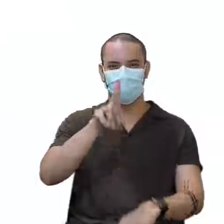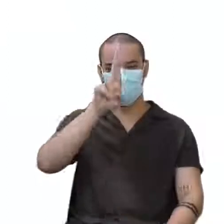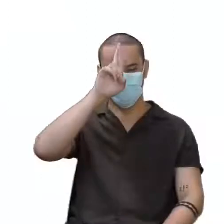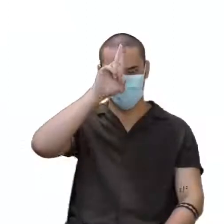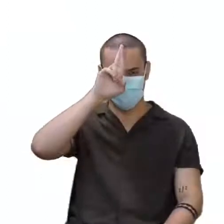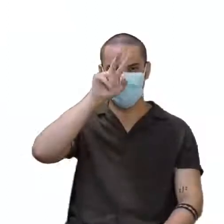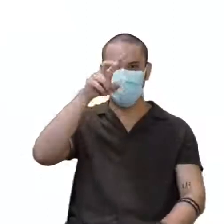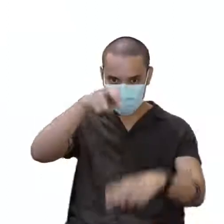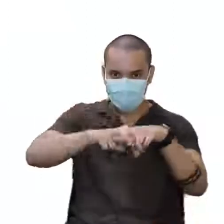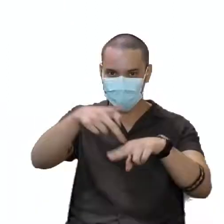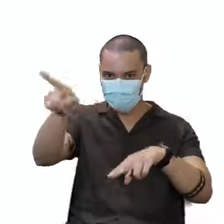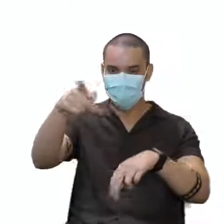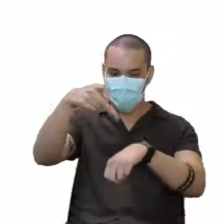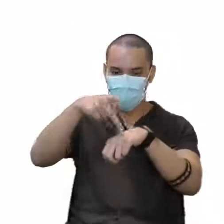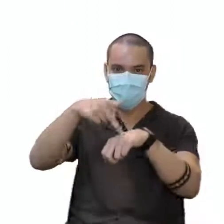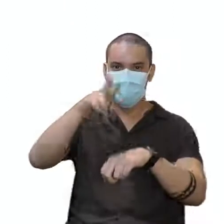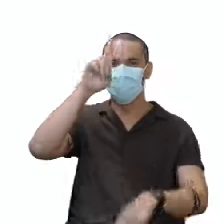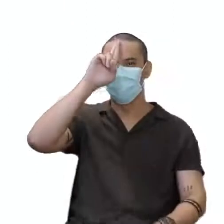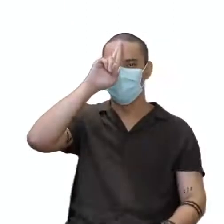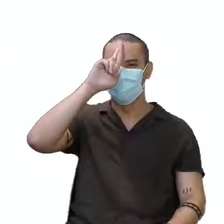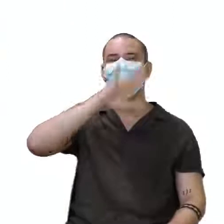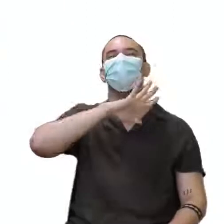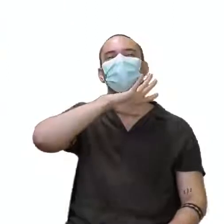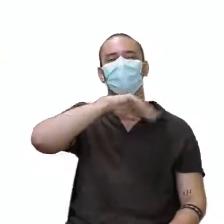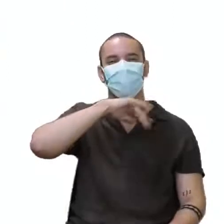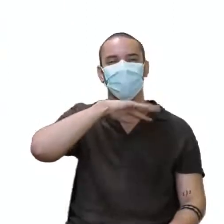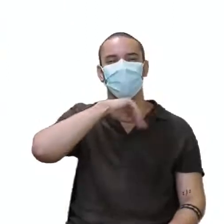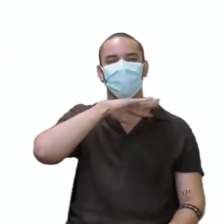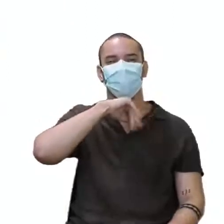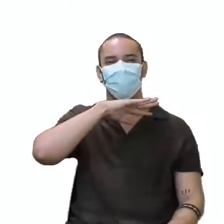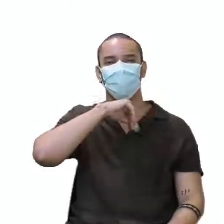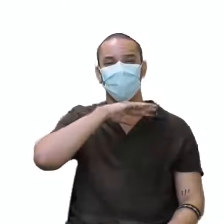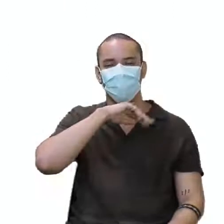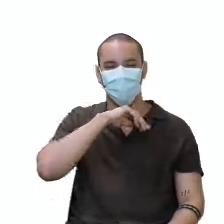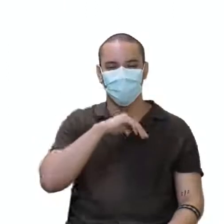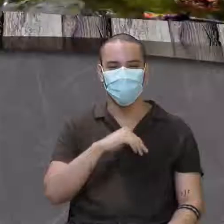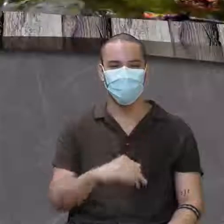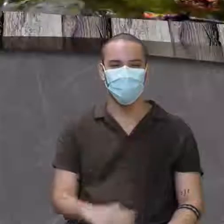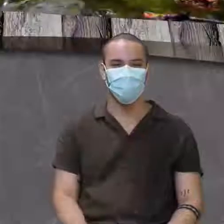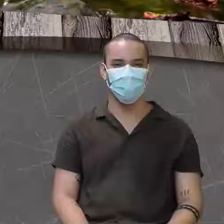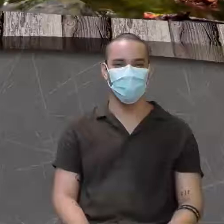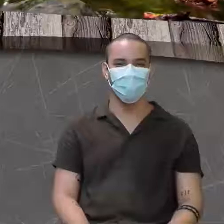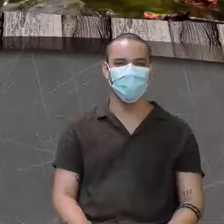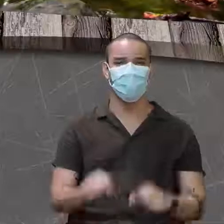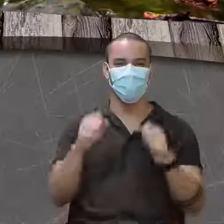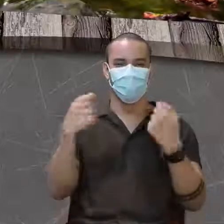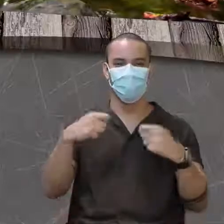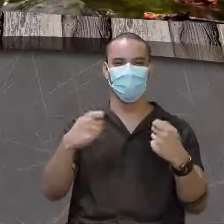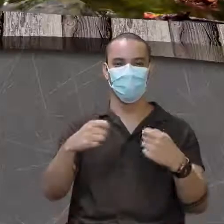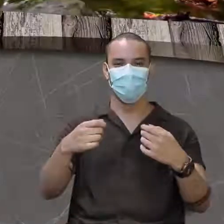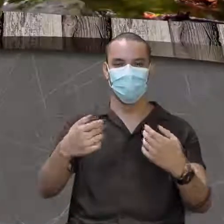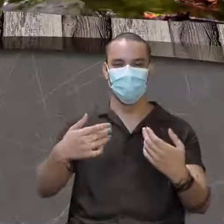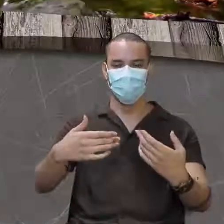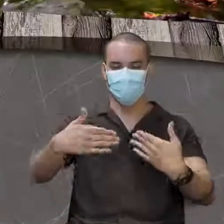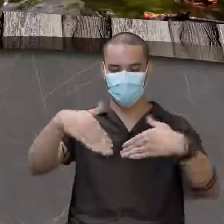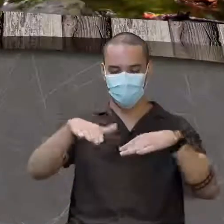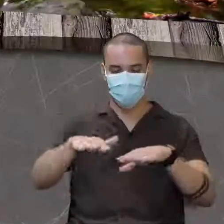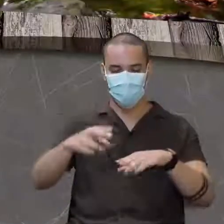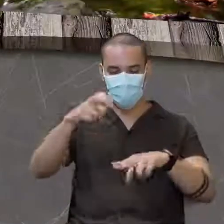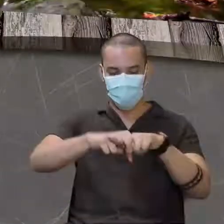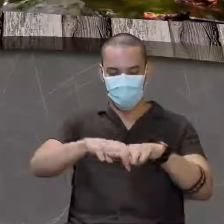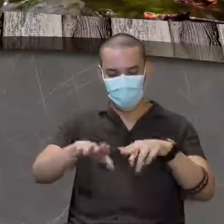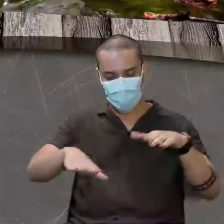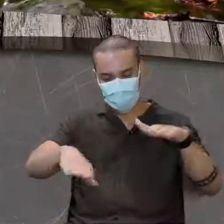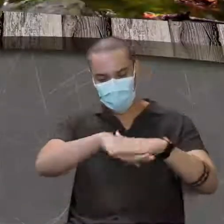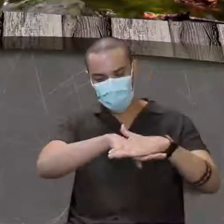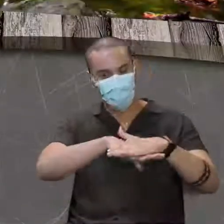Tu vai ver o que eu estou falando? É ruim. Vai botar alguma coisa ali para poder sentar, né? Tu vai ter que utilizar